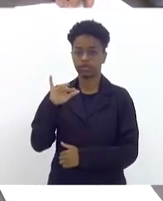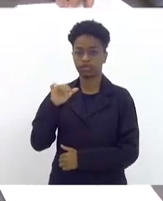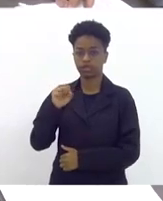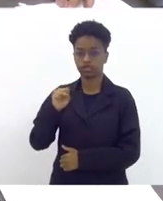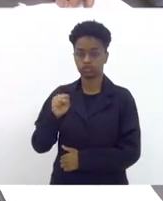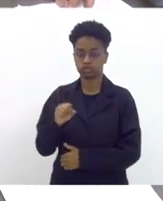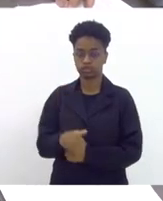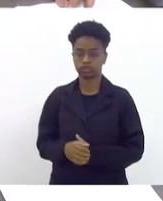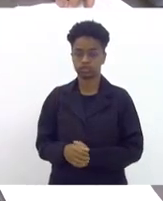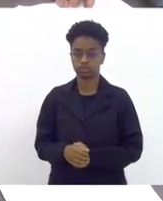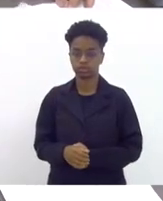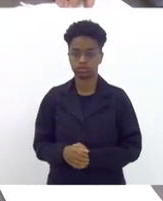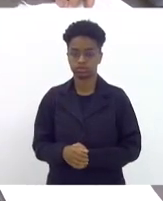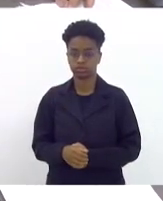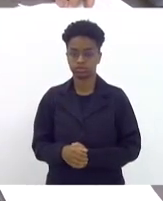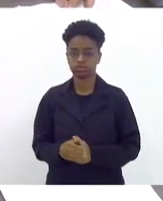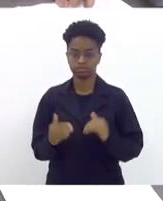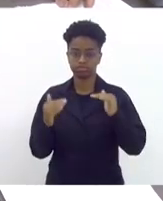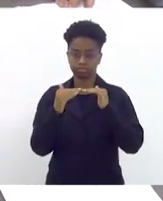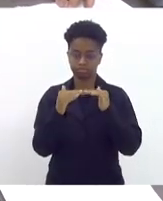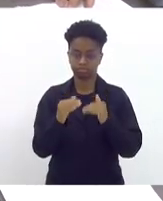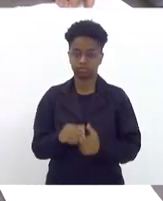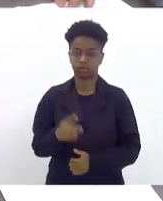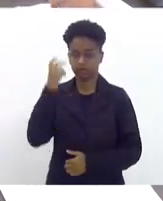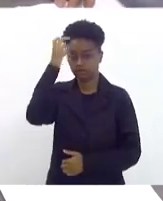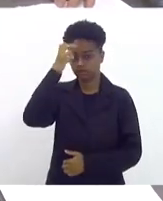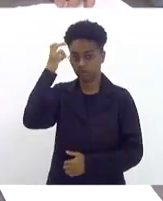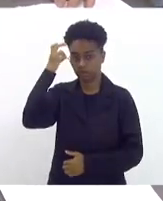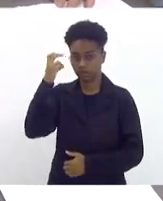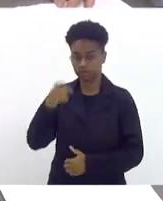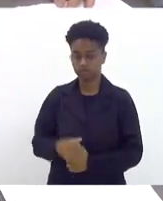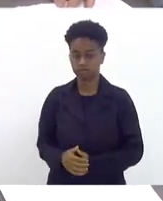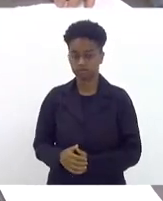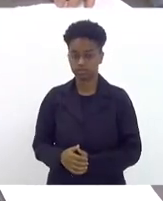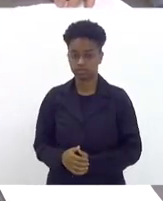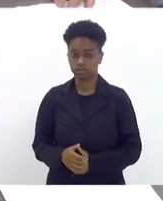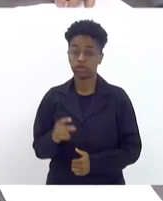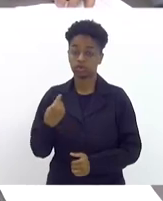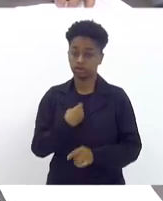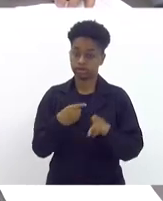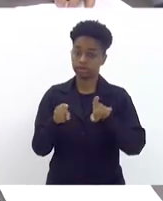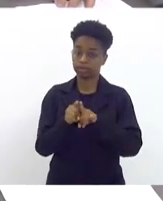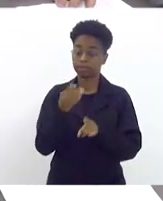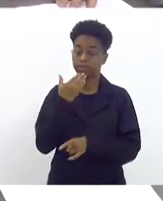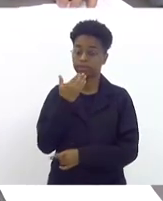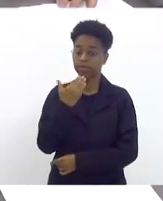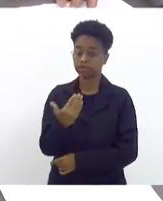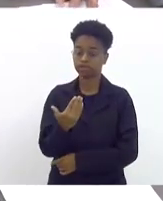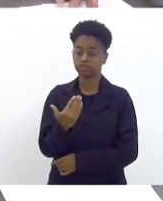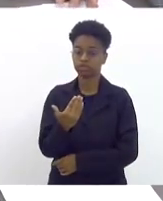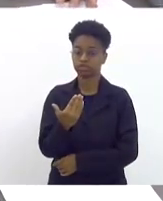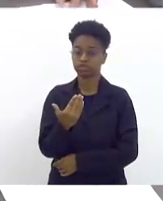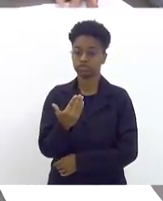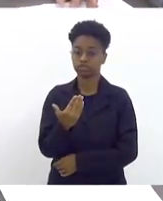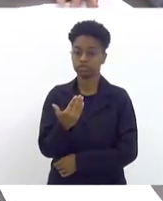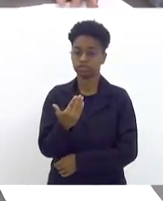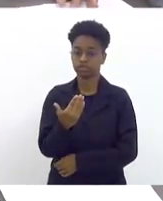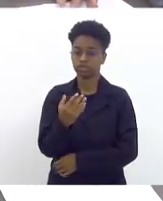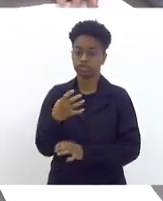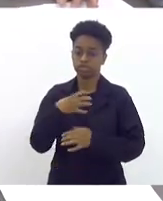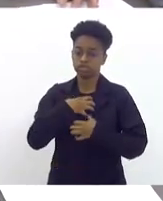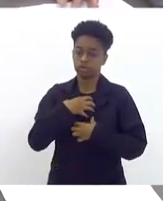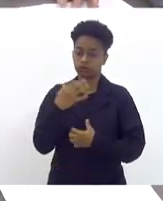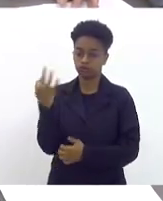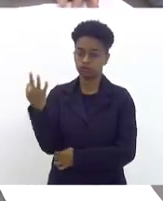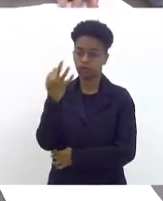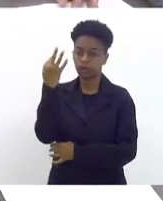cozzolino deputada Verônica vamos fazer também um pedido para ser de maneira formal